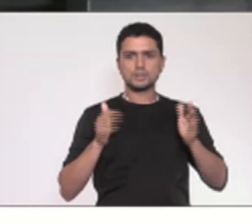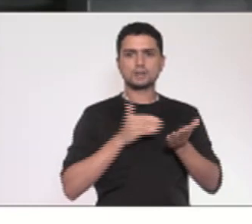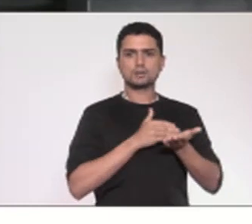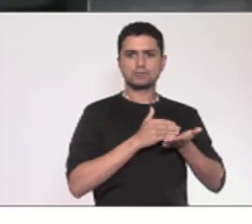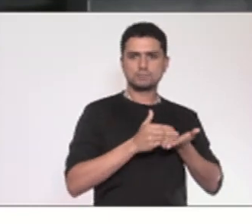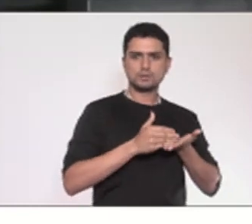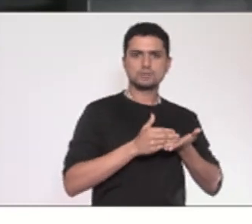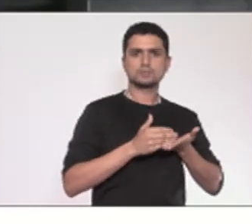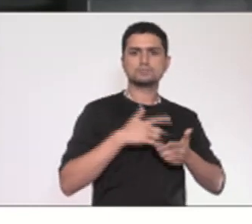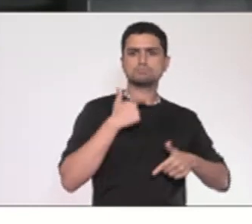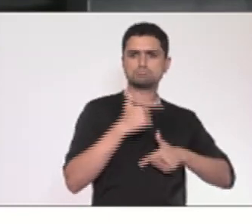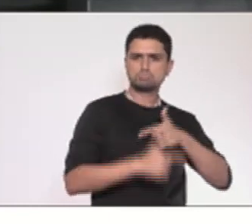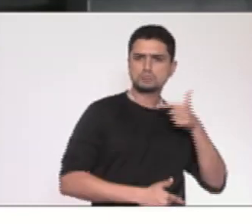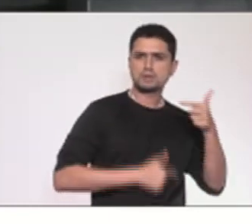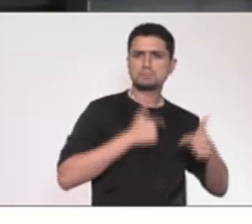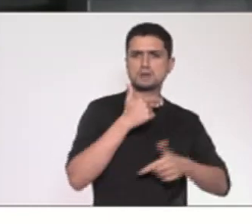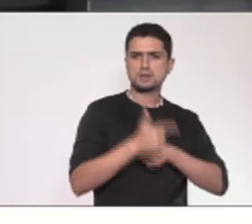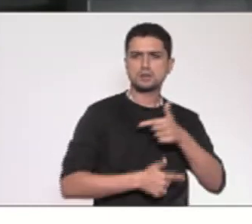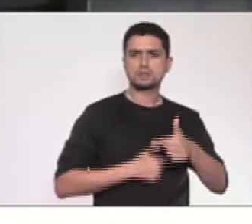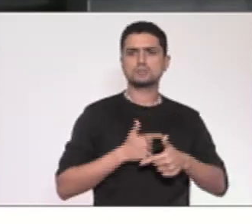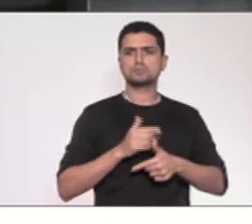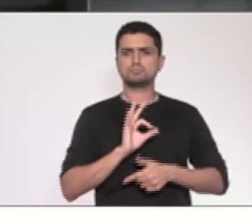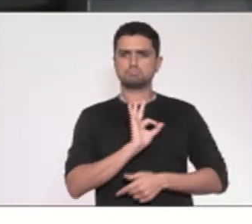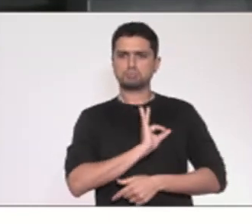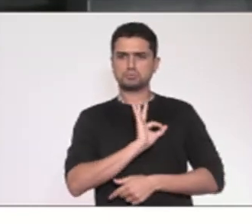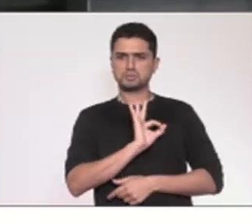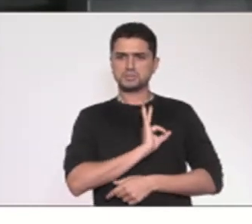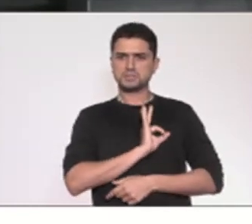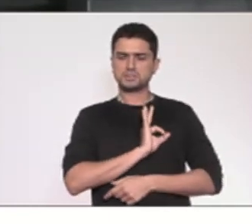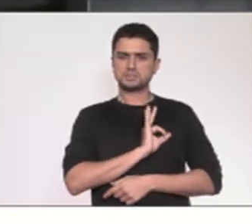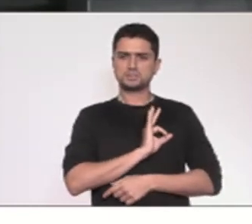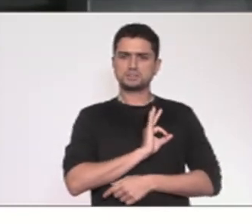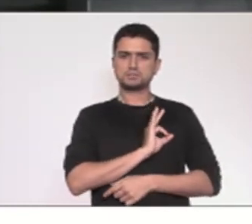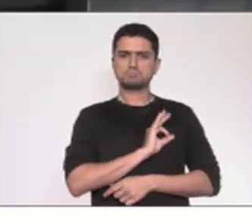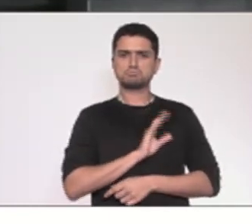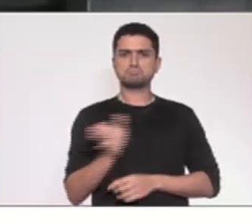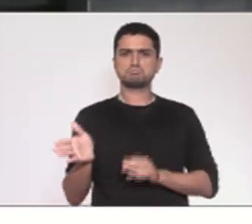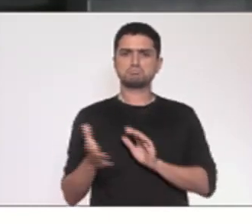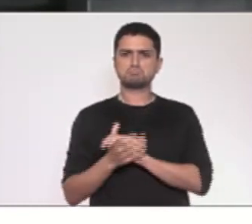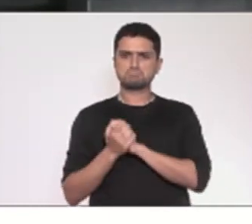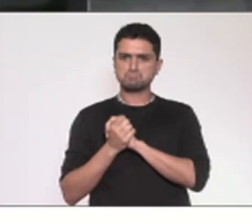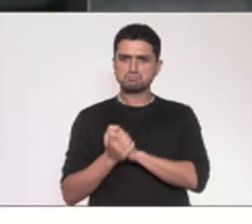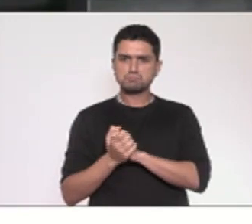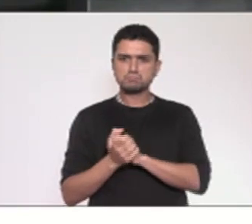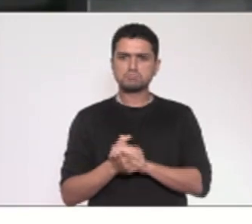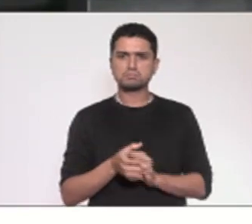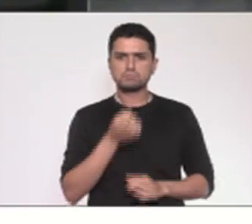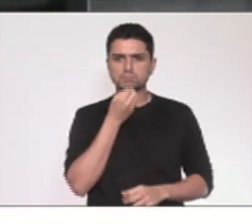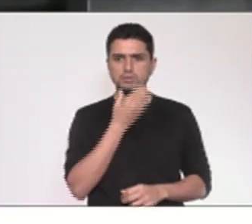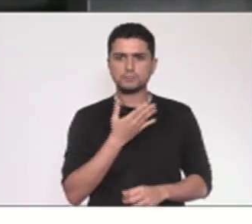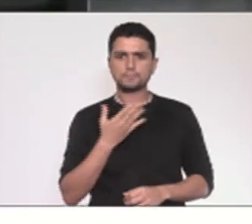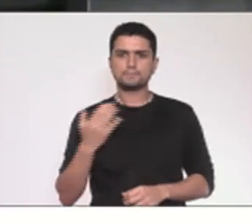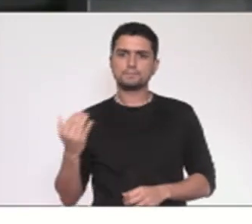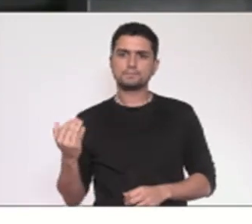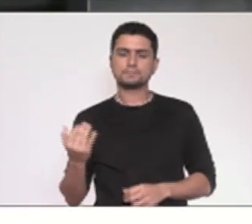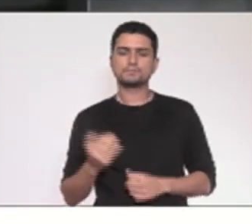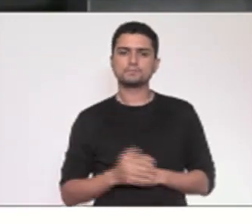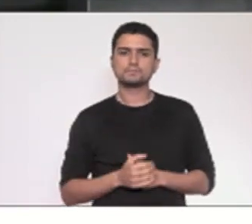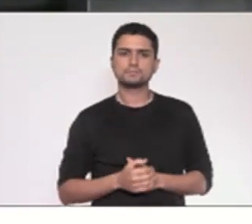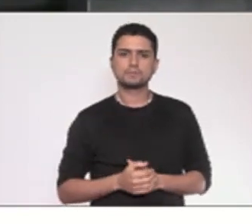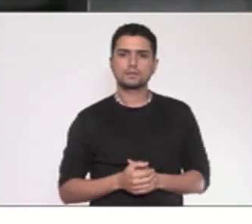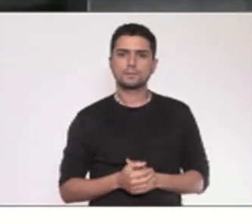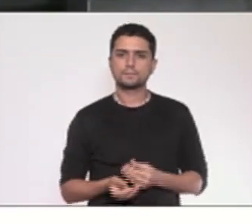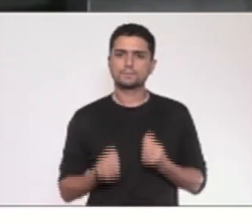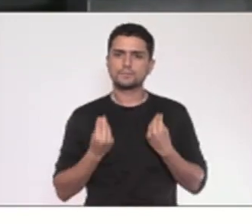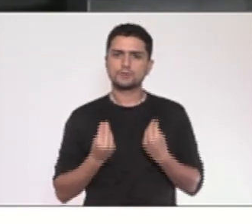começa a dizer o trabalho que está acontecendo, a celebrar. E é impressionante, deputado